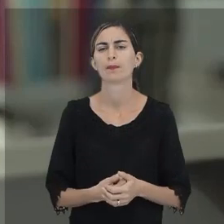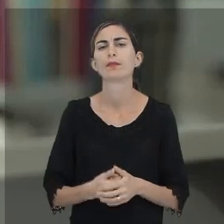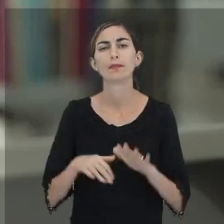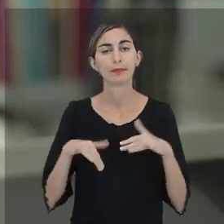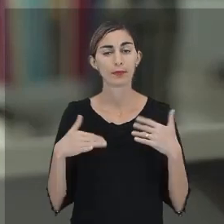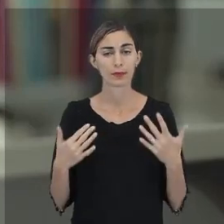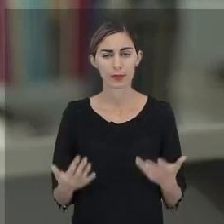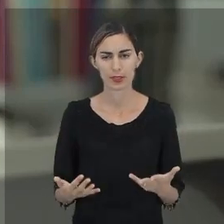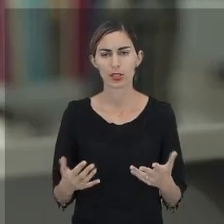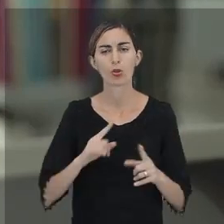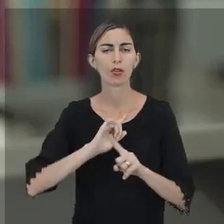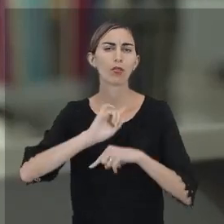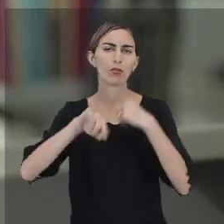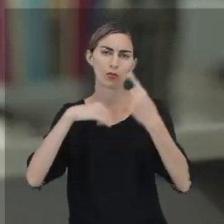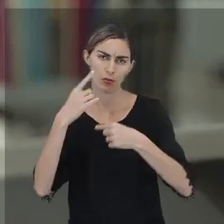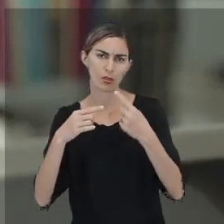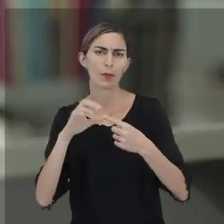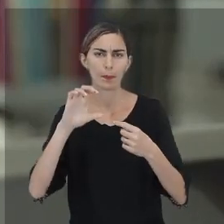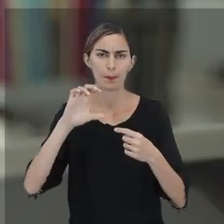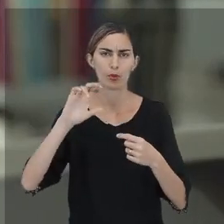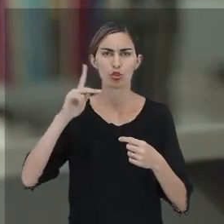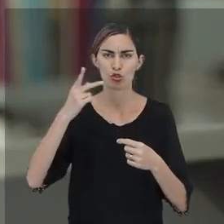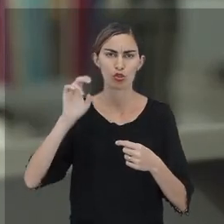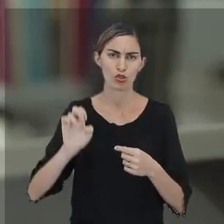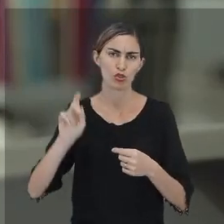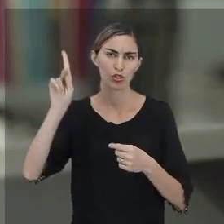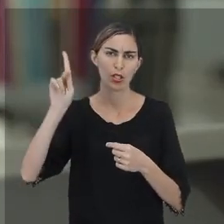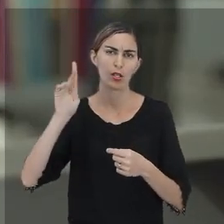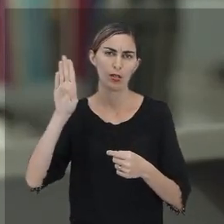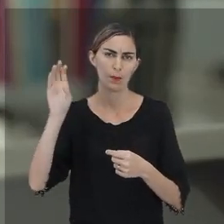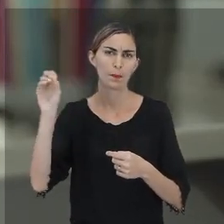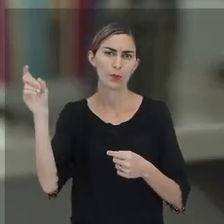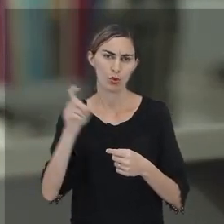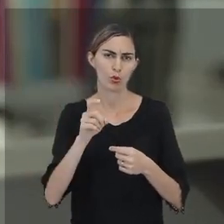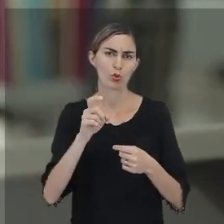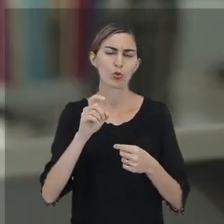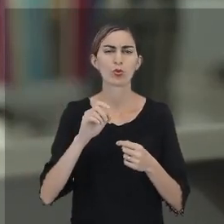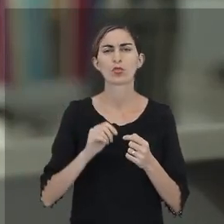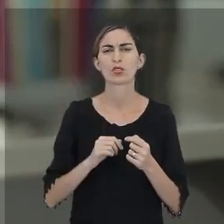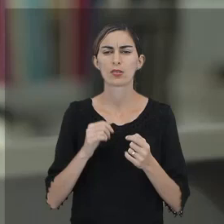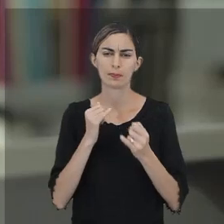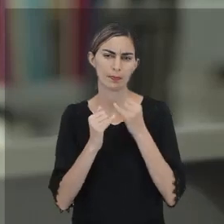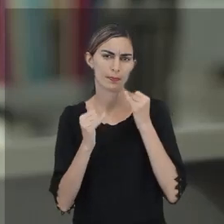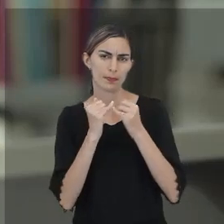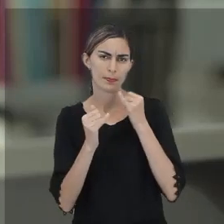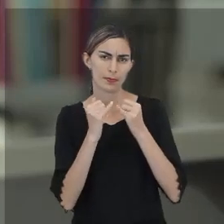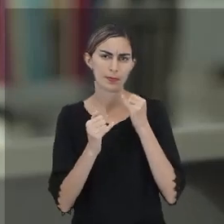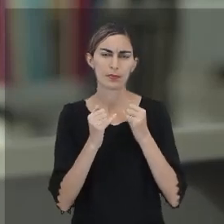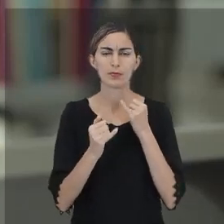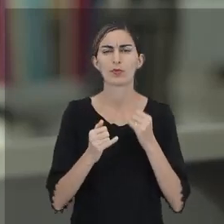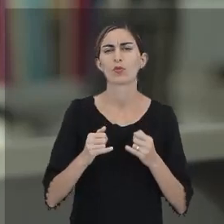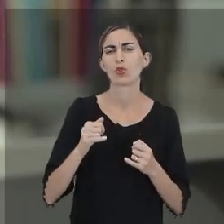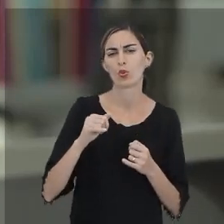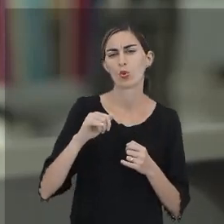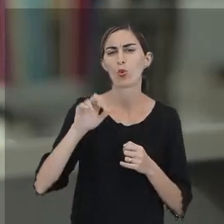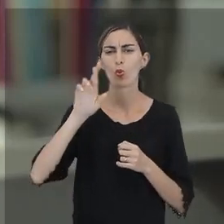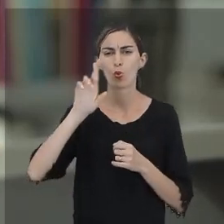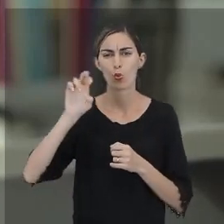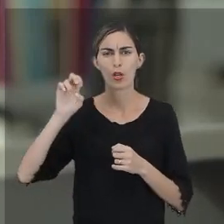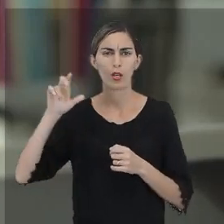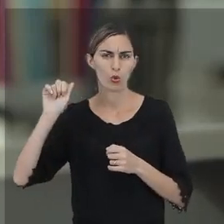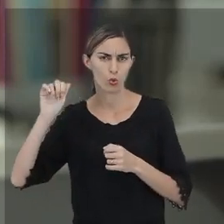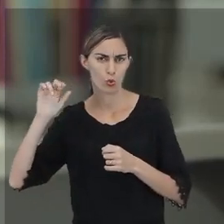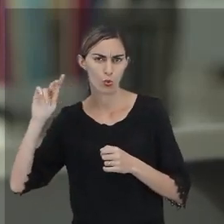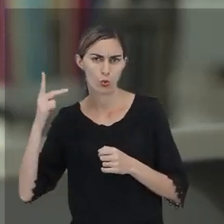então depois checkbox água a gente já viu o rei do butão que eles são parecidos contudo o rei do mbundo no